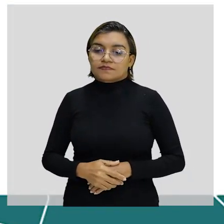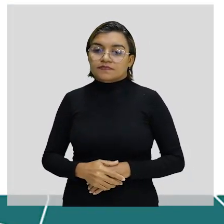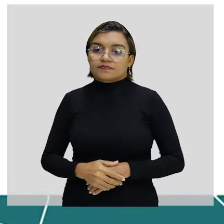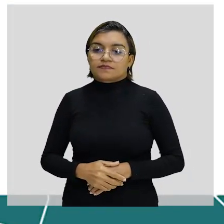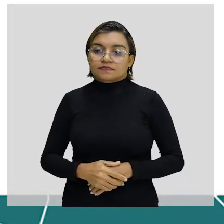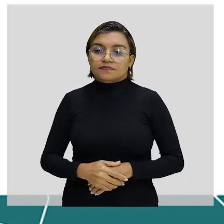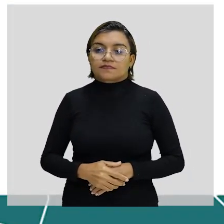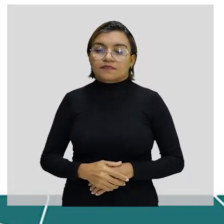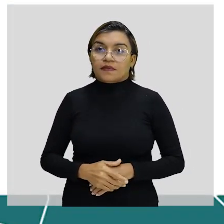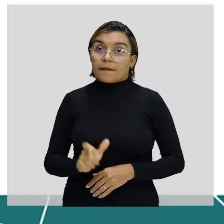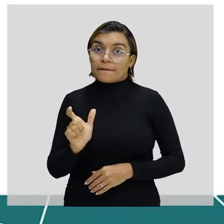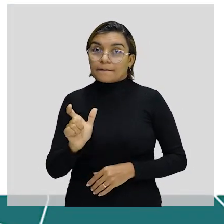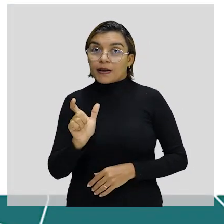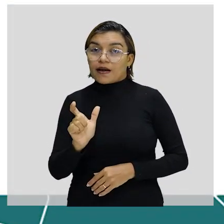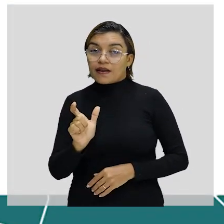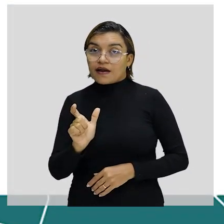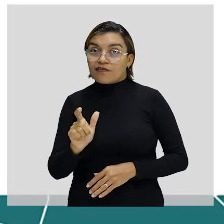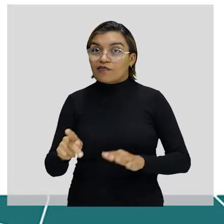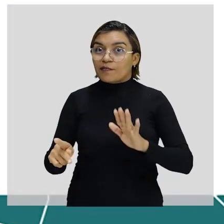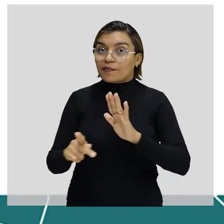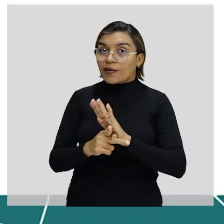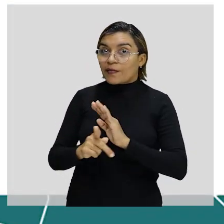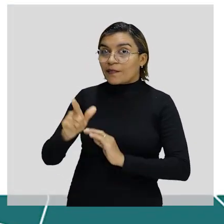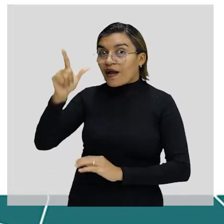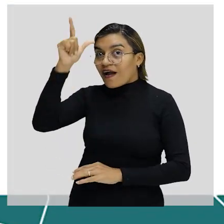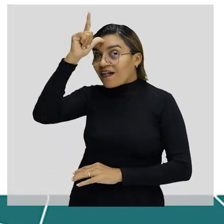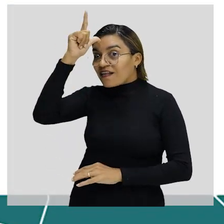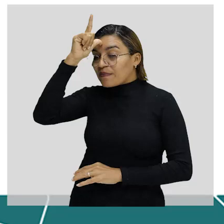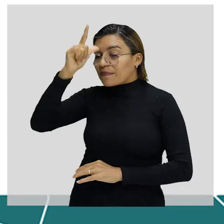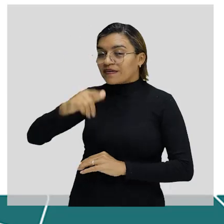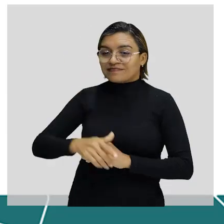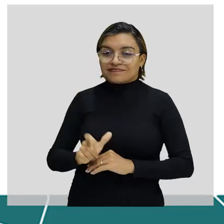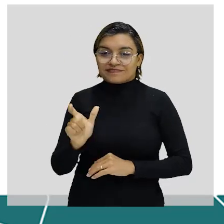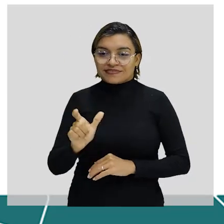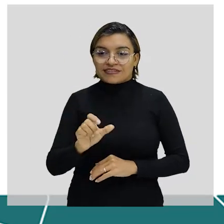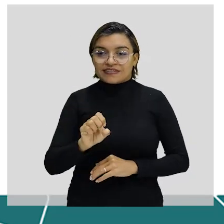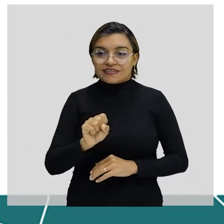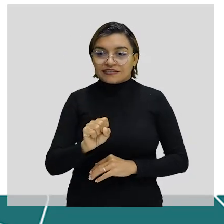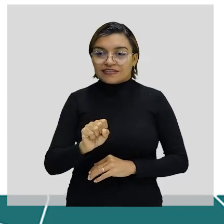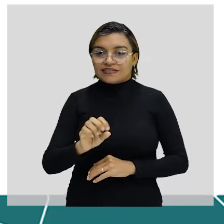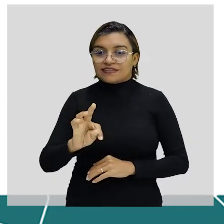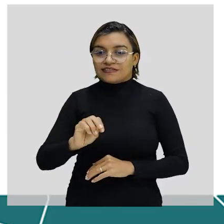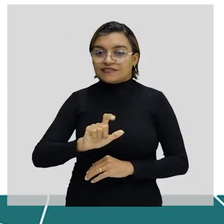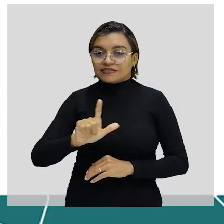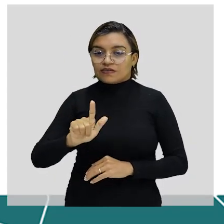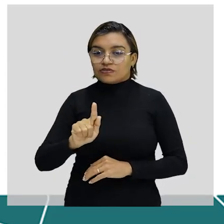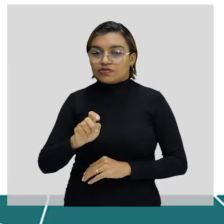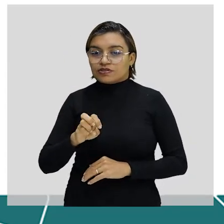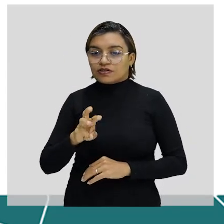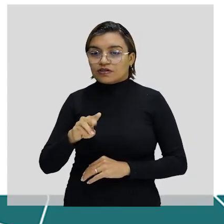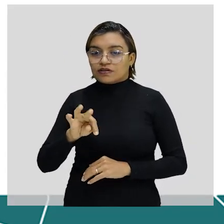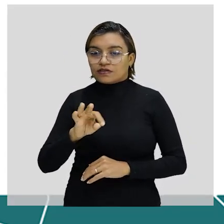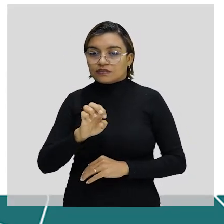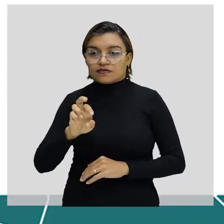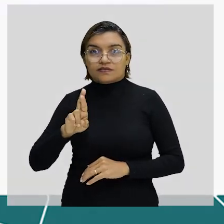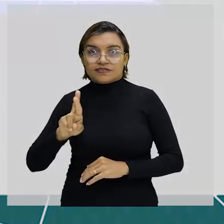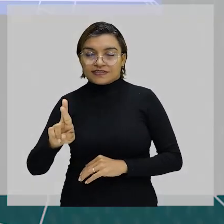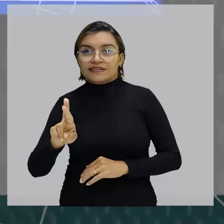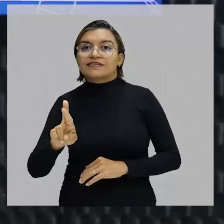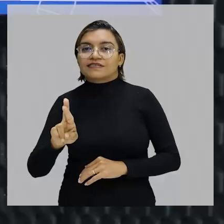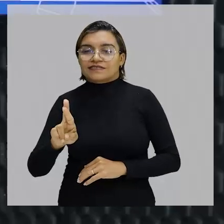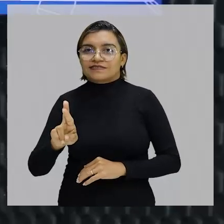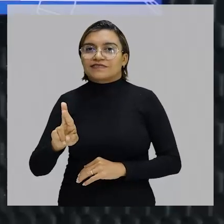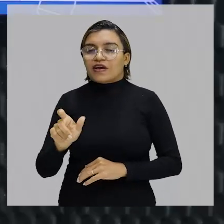essa é uma palavra em alemão, eu não vou me arriscar a pronunciar, mas acho que é Stauget. Eu só estou brincando. Alguém me falou a